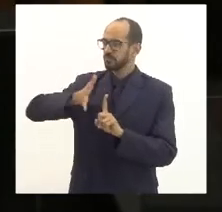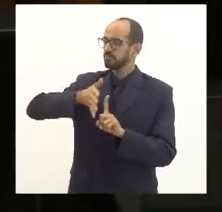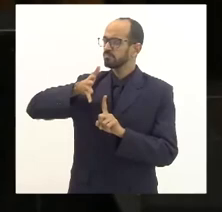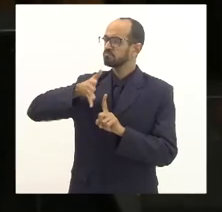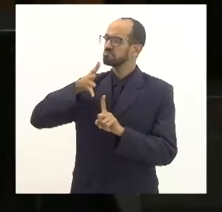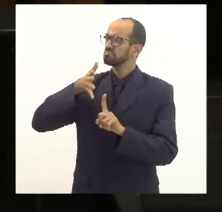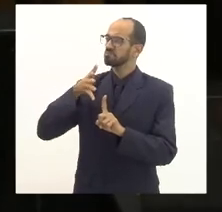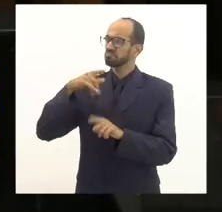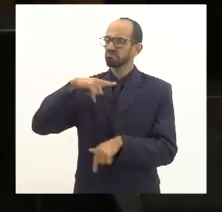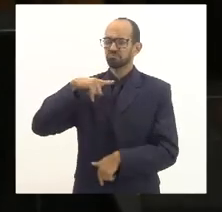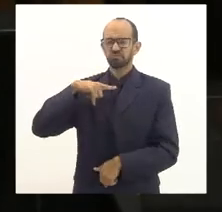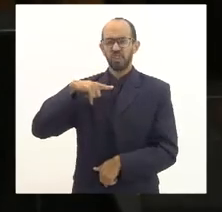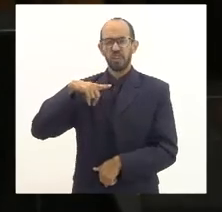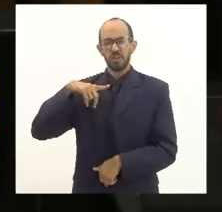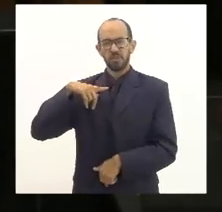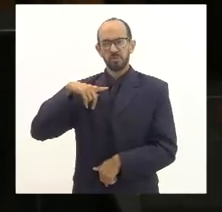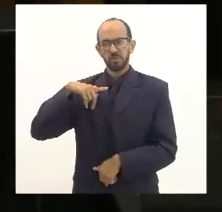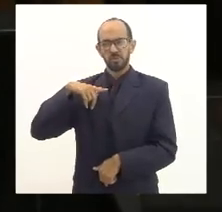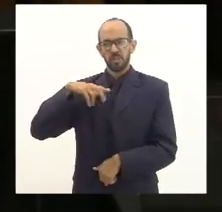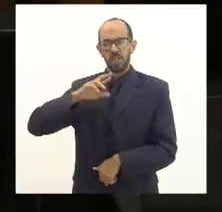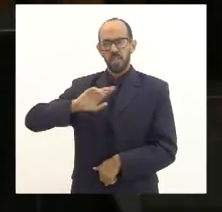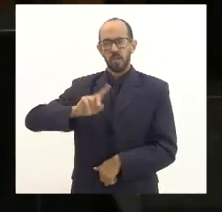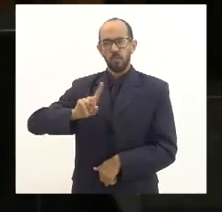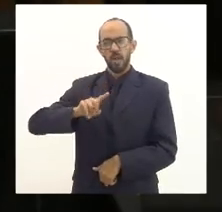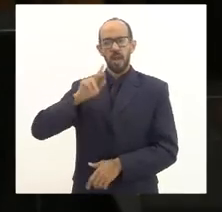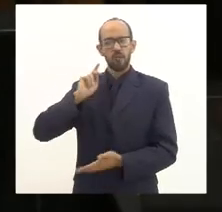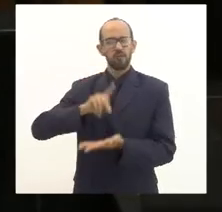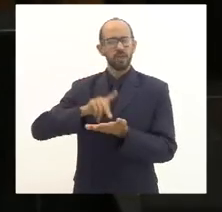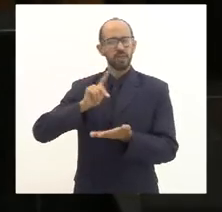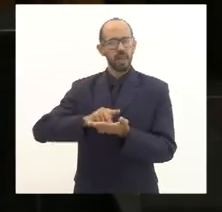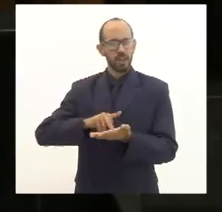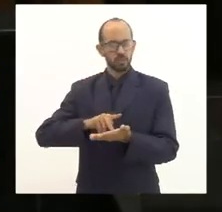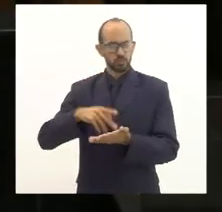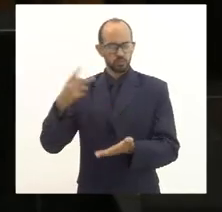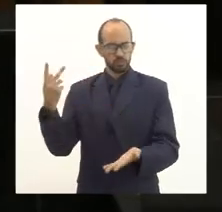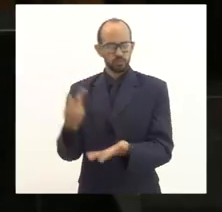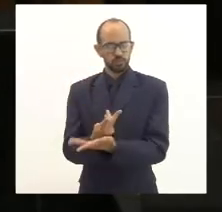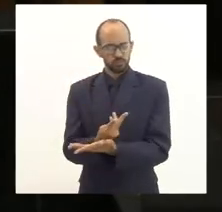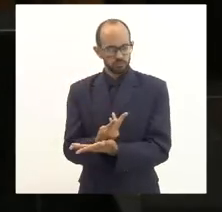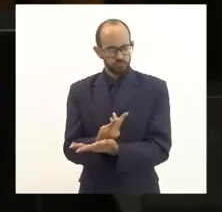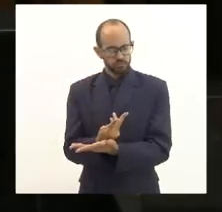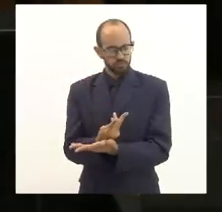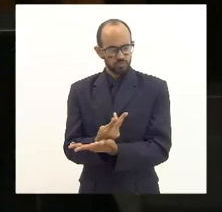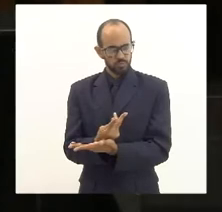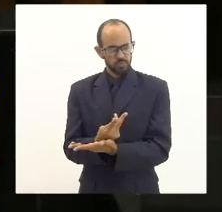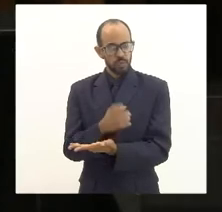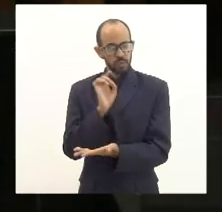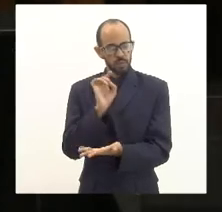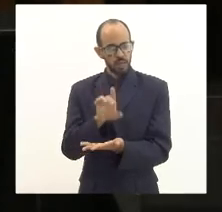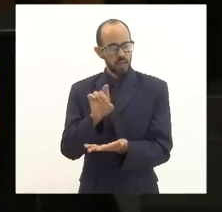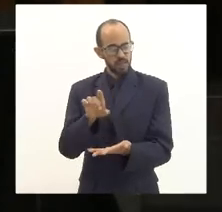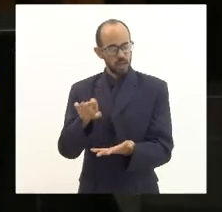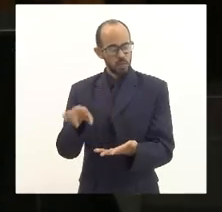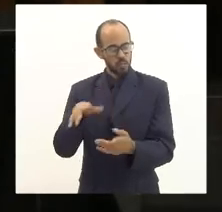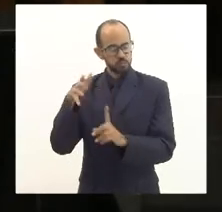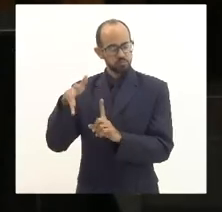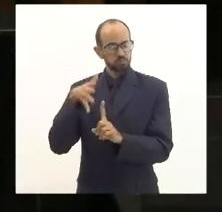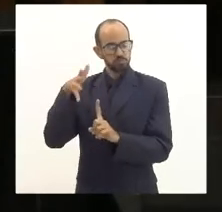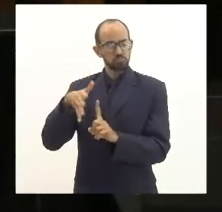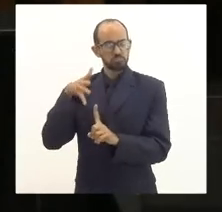e não e a verdade dos fatos a cada um discurso